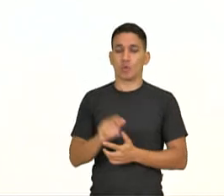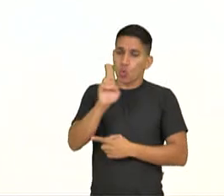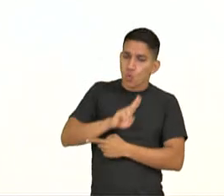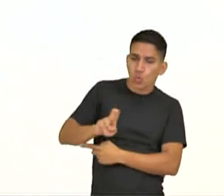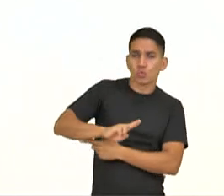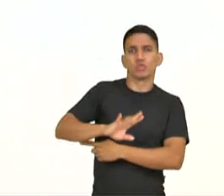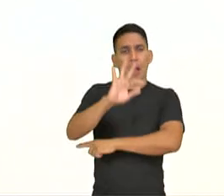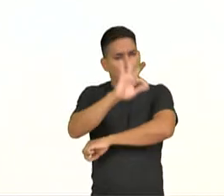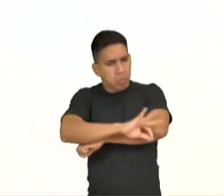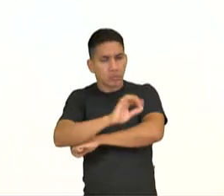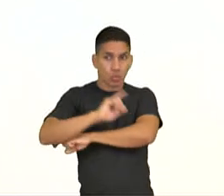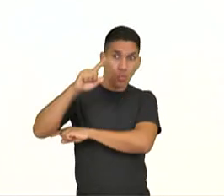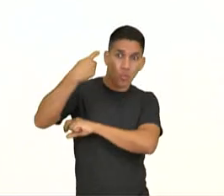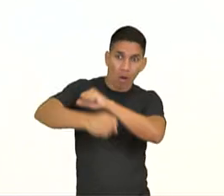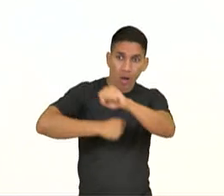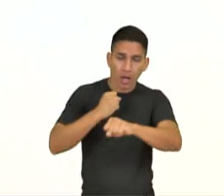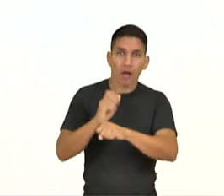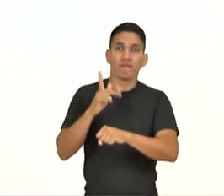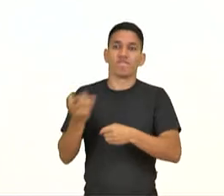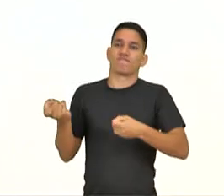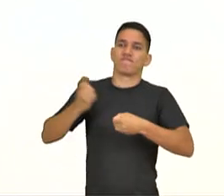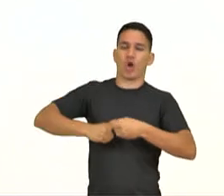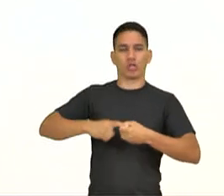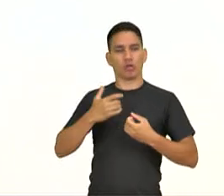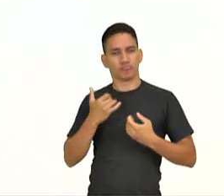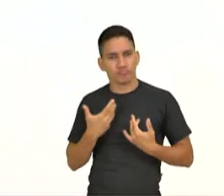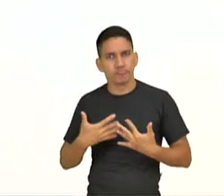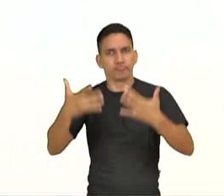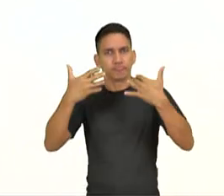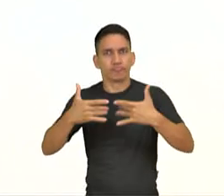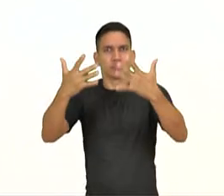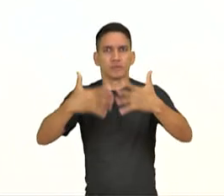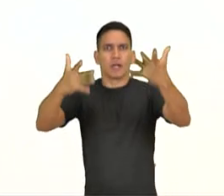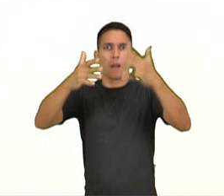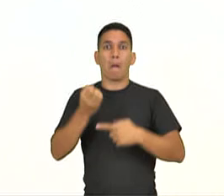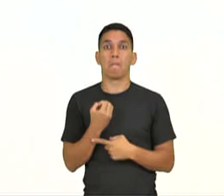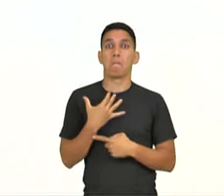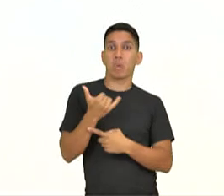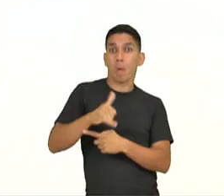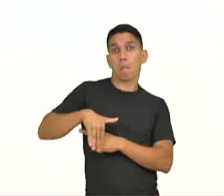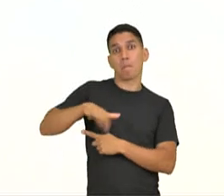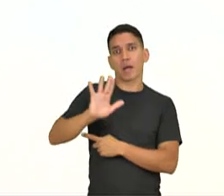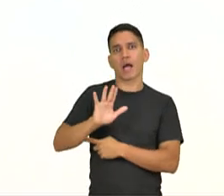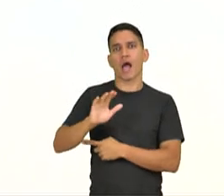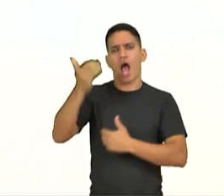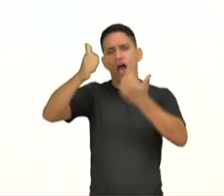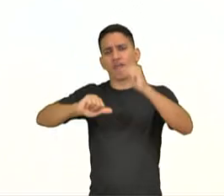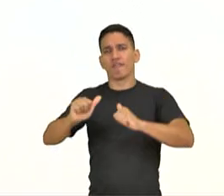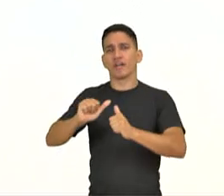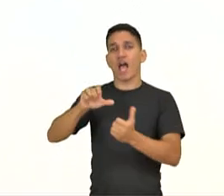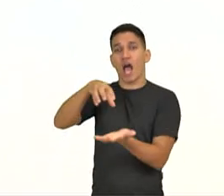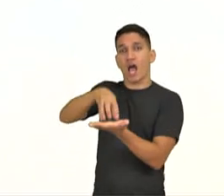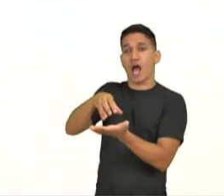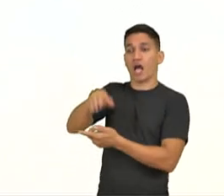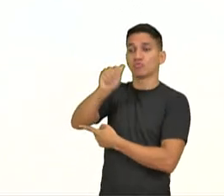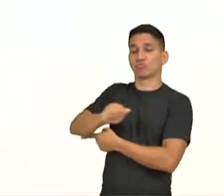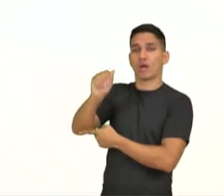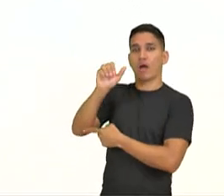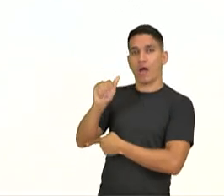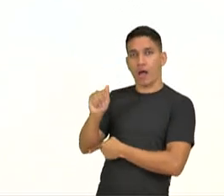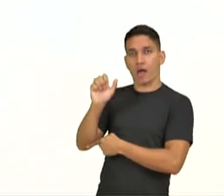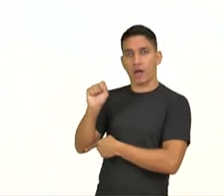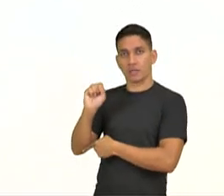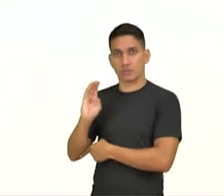no próximo ano terá recuperação parcial, avalia a SIP. Bom, agora que você possui